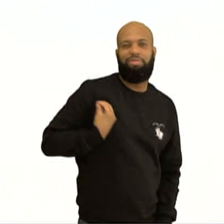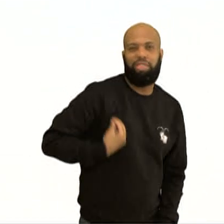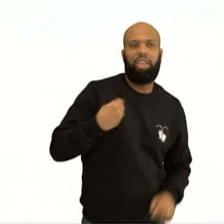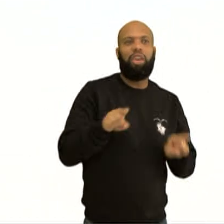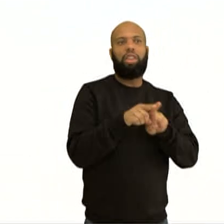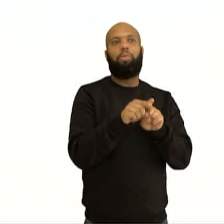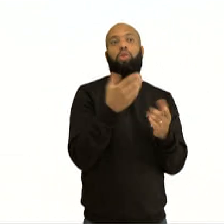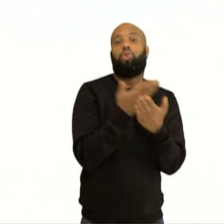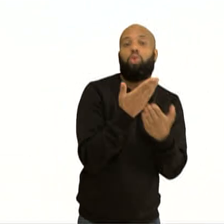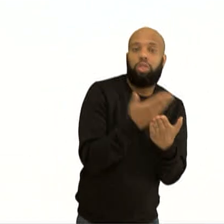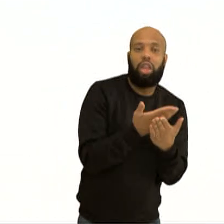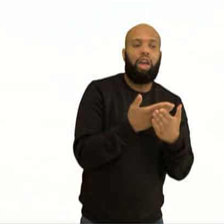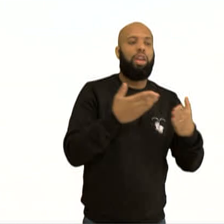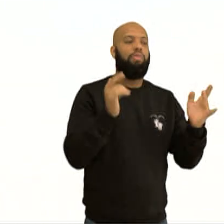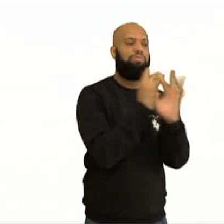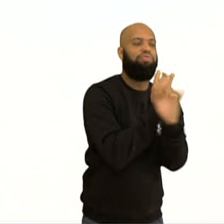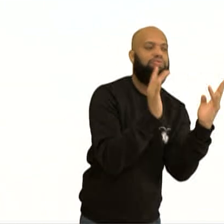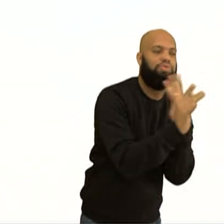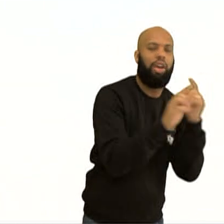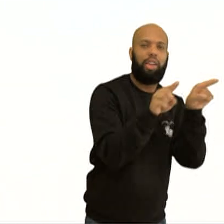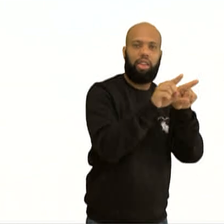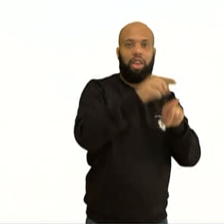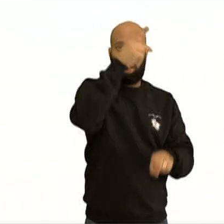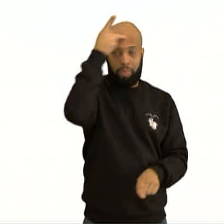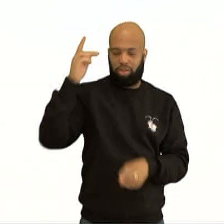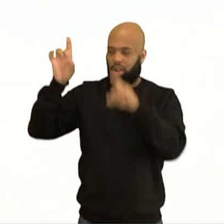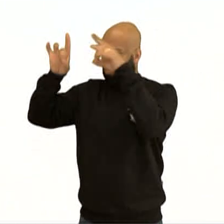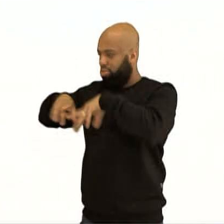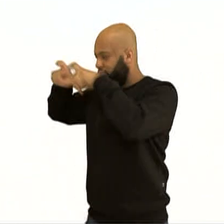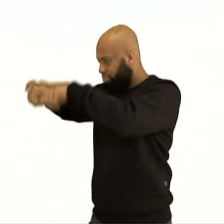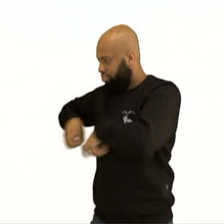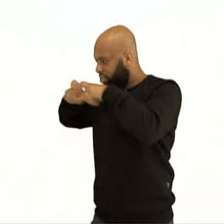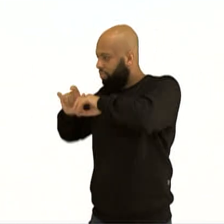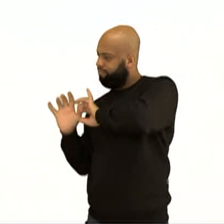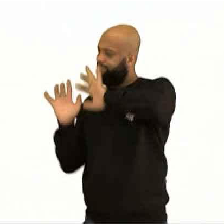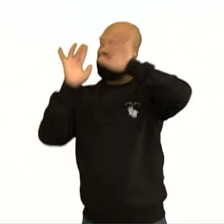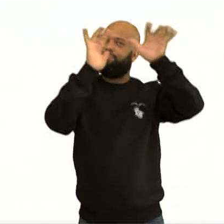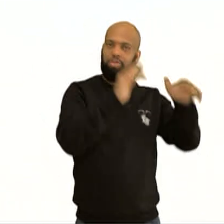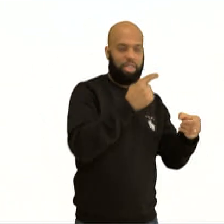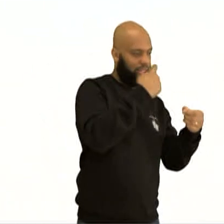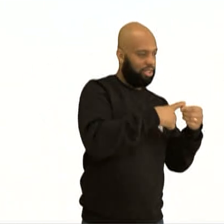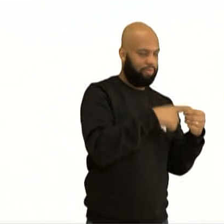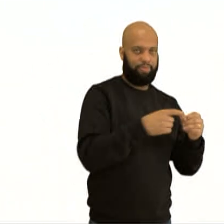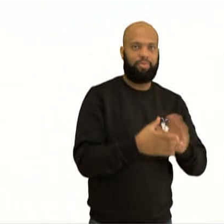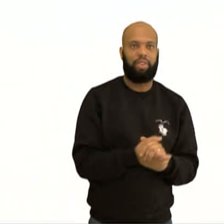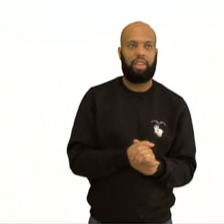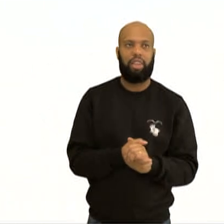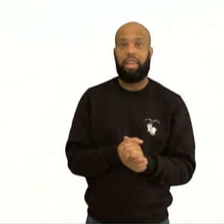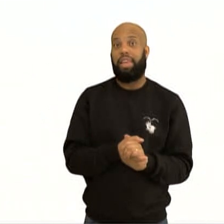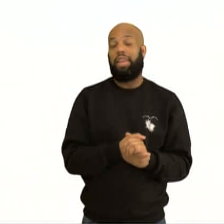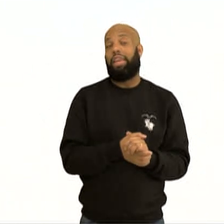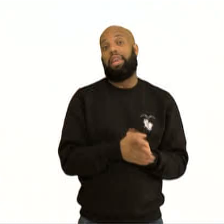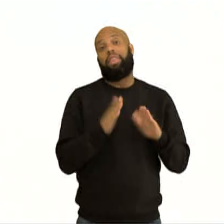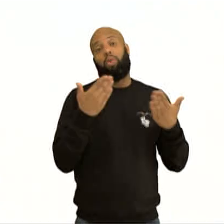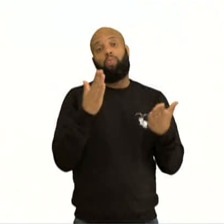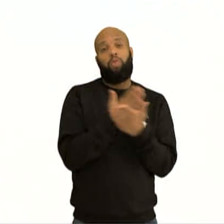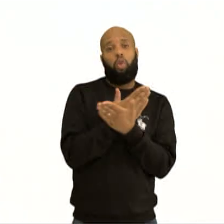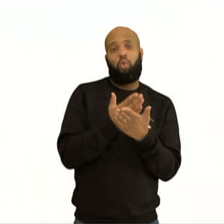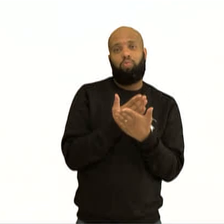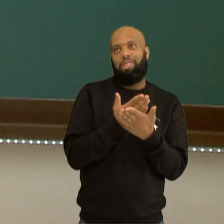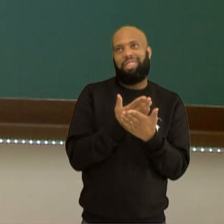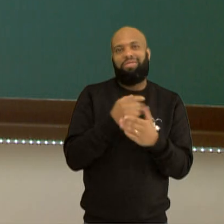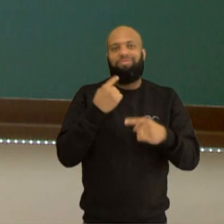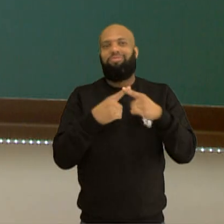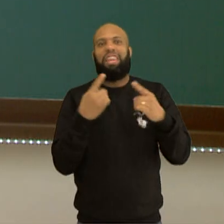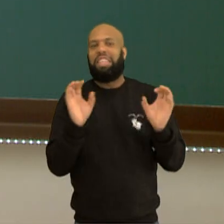de estudar na cidade. Então, muitas pessoas saem do campo e vão para a cidade. Não necessariamente encontram essas melhores